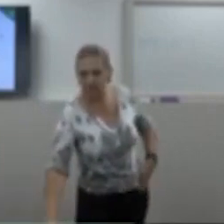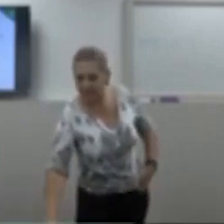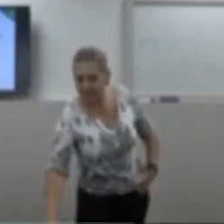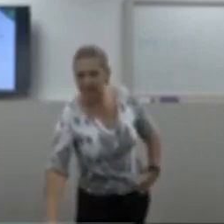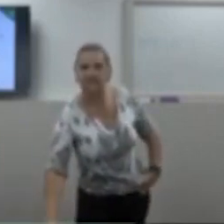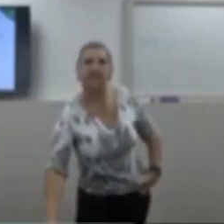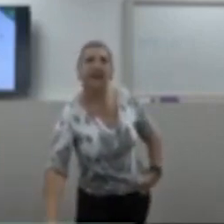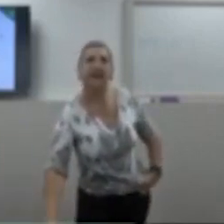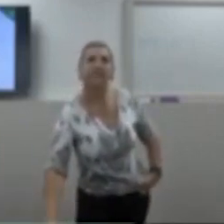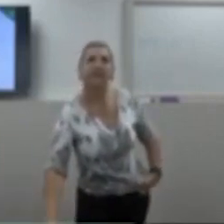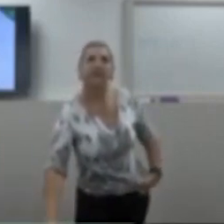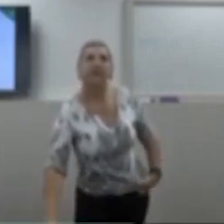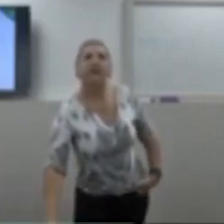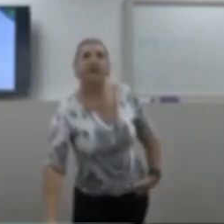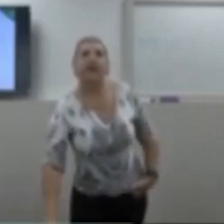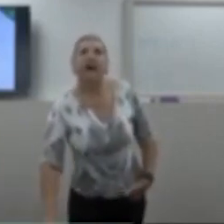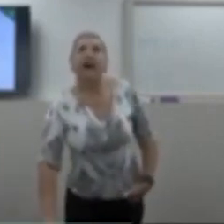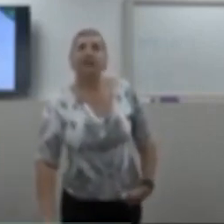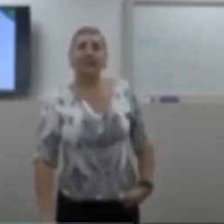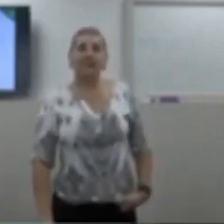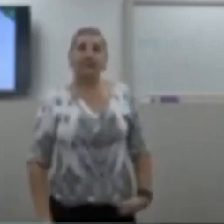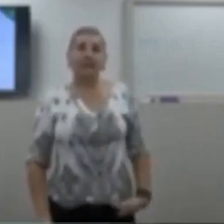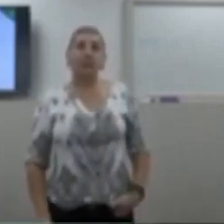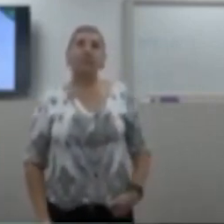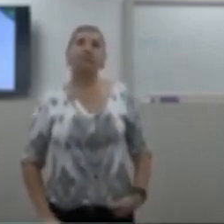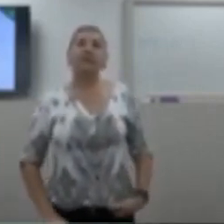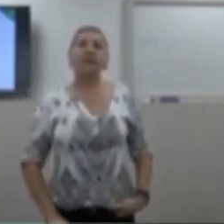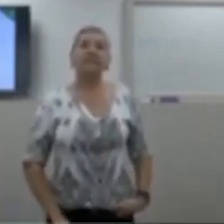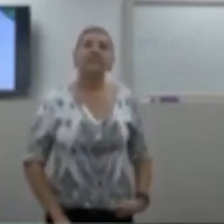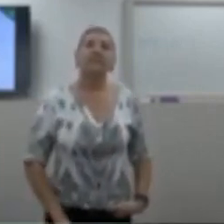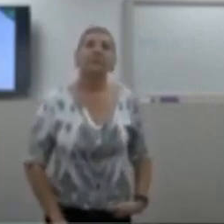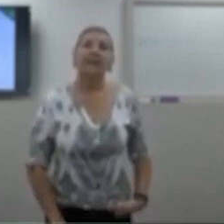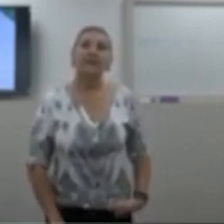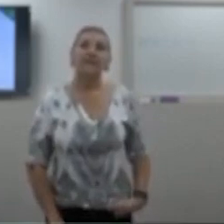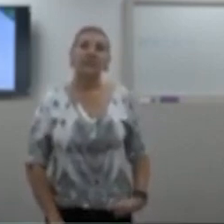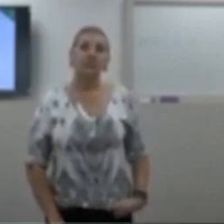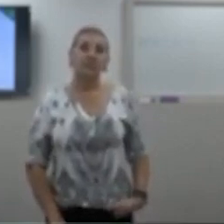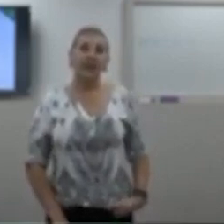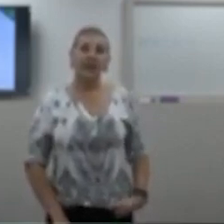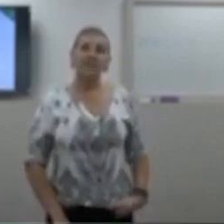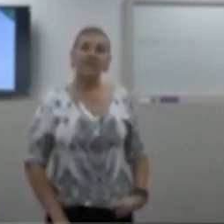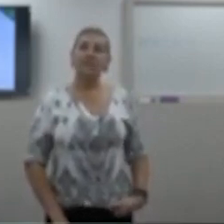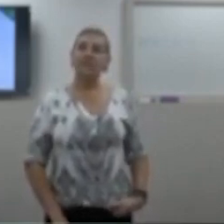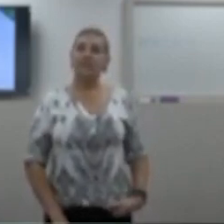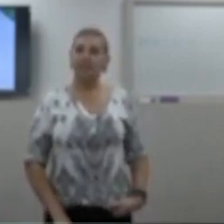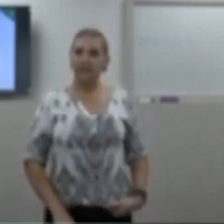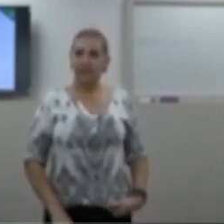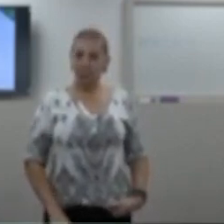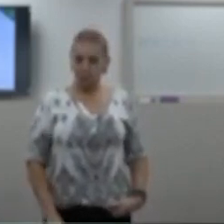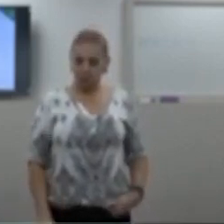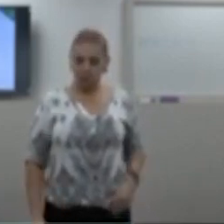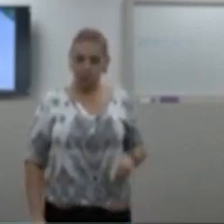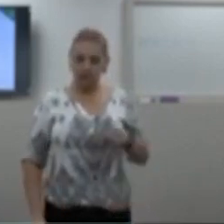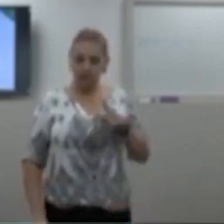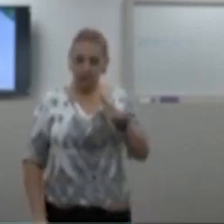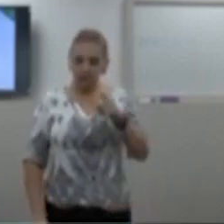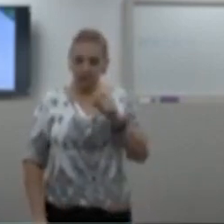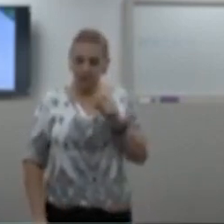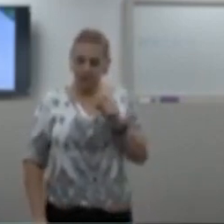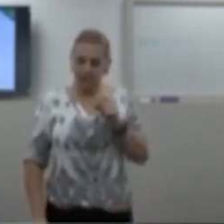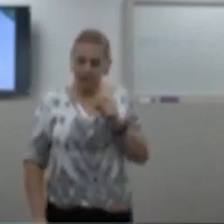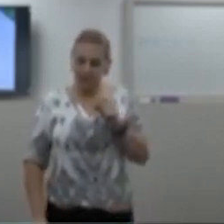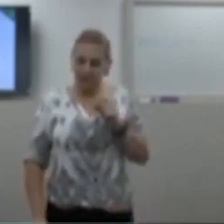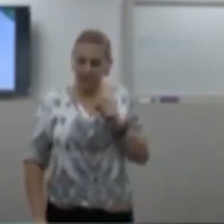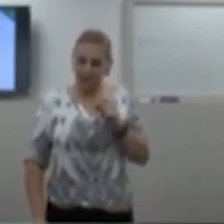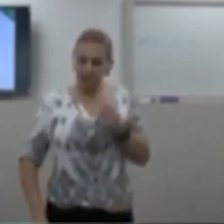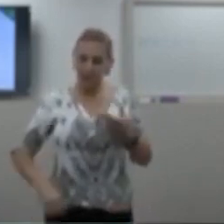ali que eu fiz com vocês, né? A tarefinha número 3 é fazer uma lista dos numerais que você aprendeu hoje. Quais